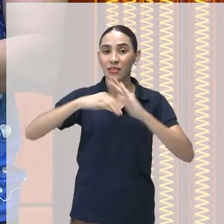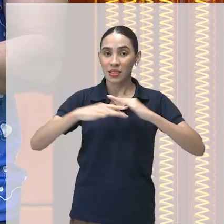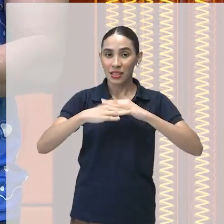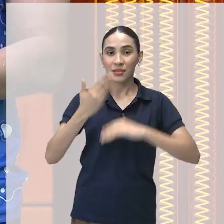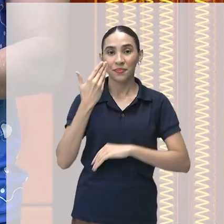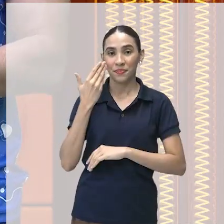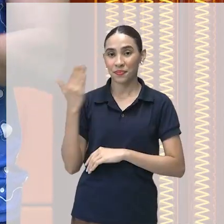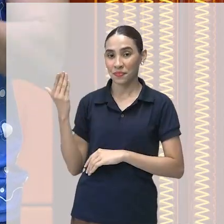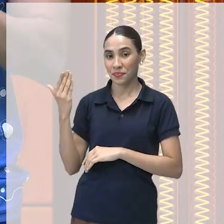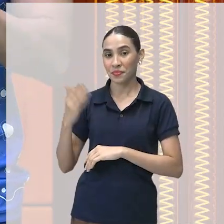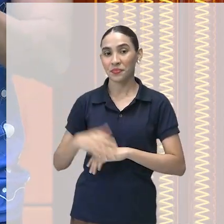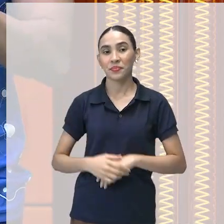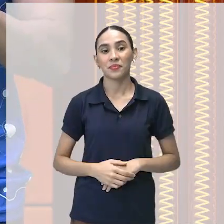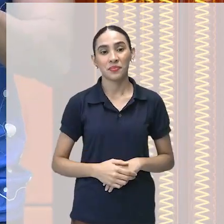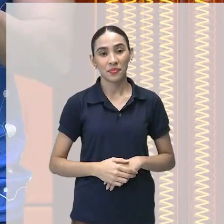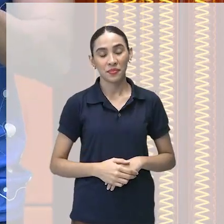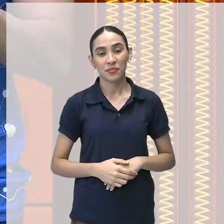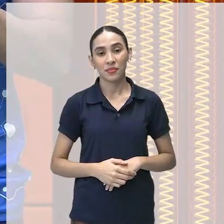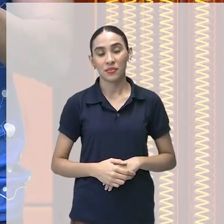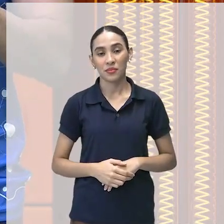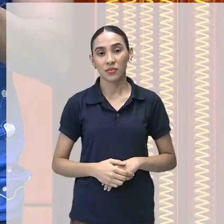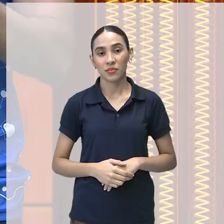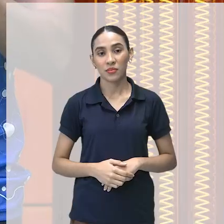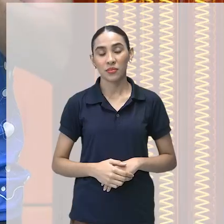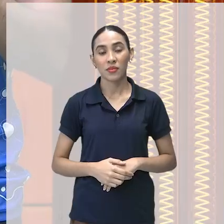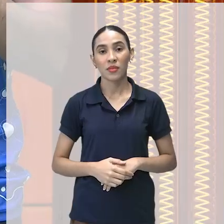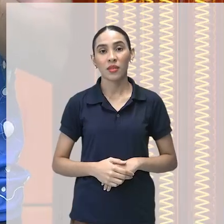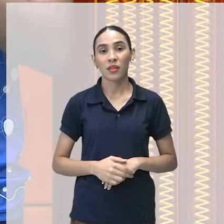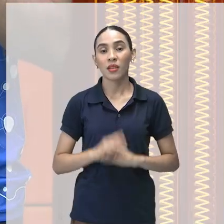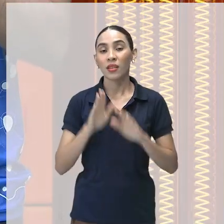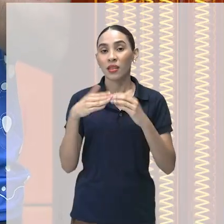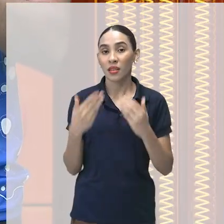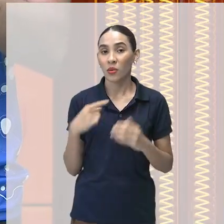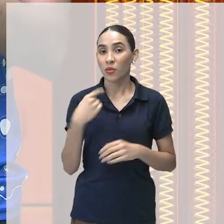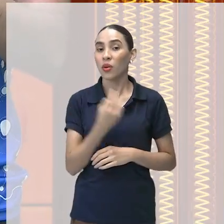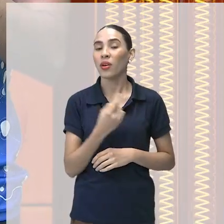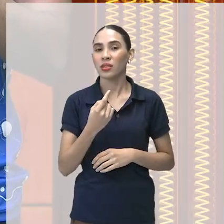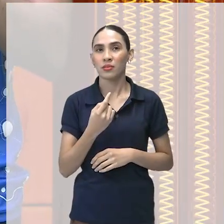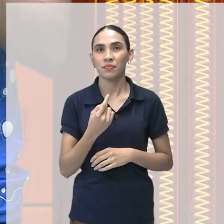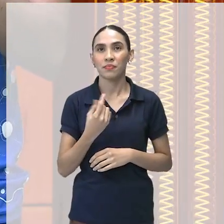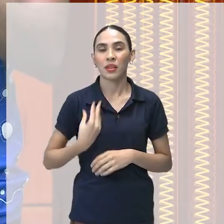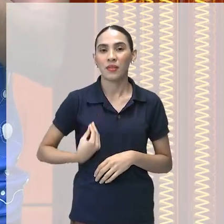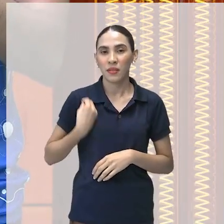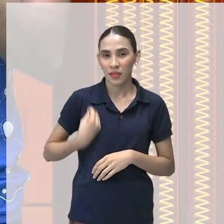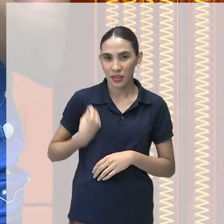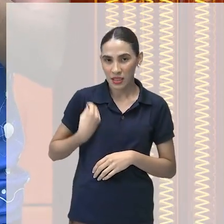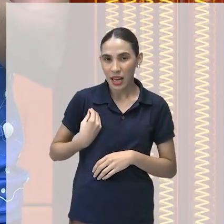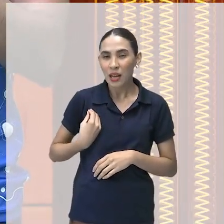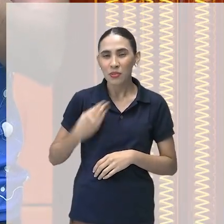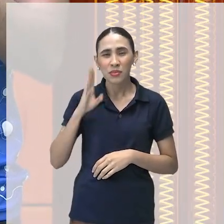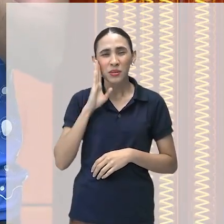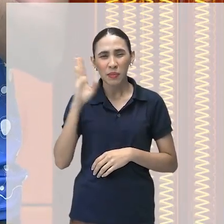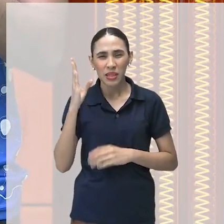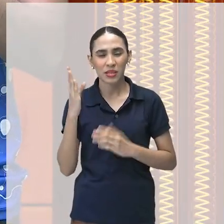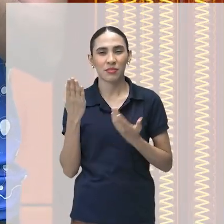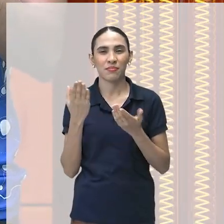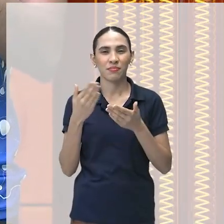aqui comigo. Olha, a gente tem vivenciado nos últimos séculos em